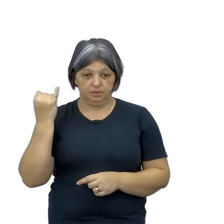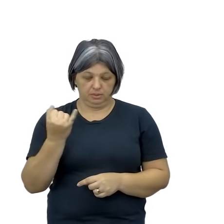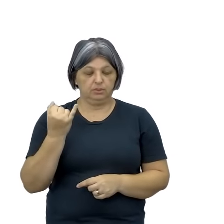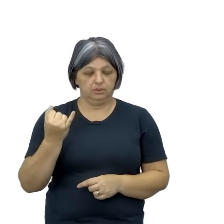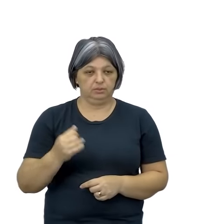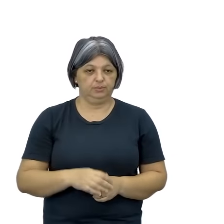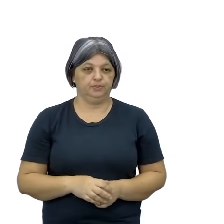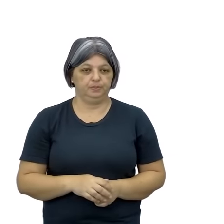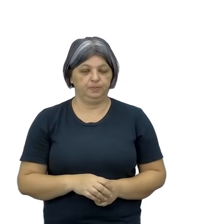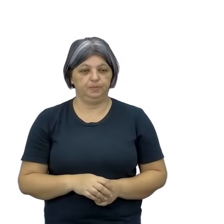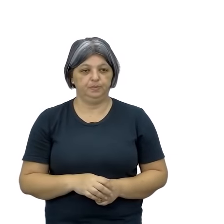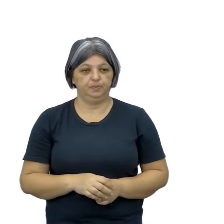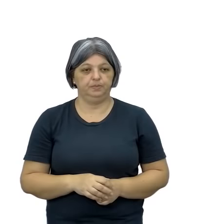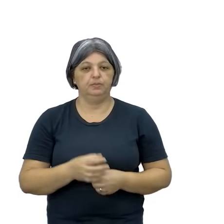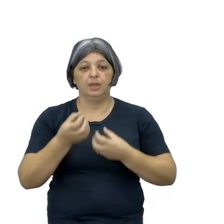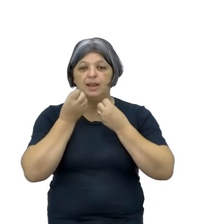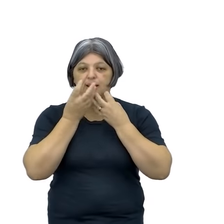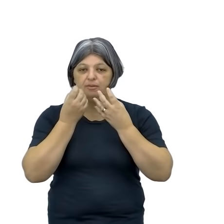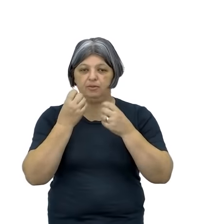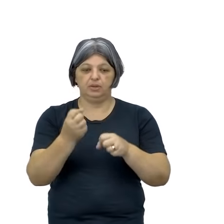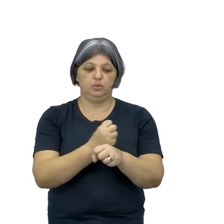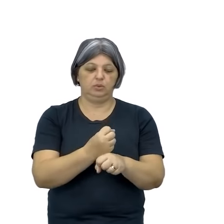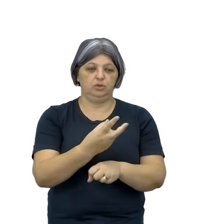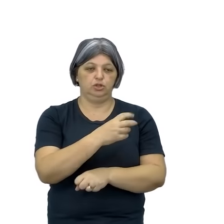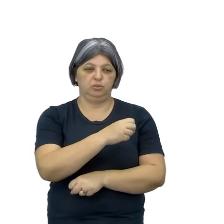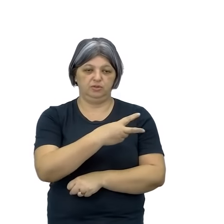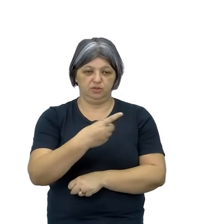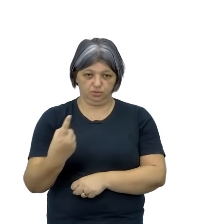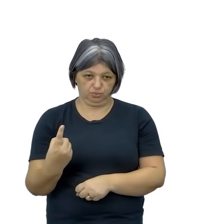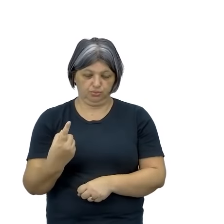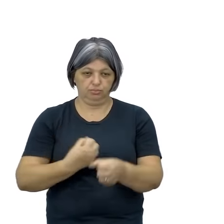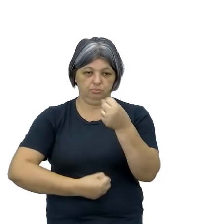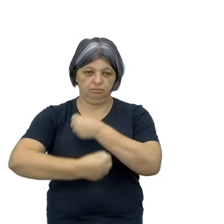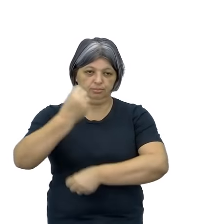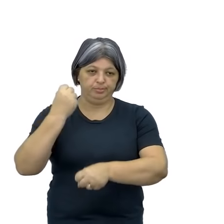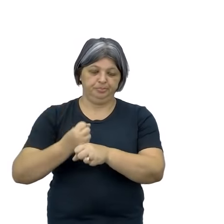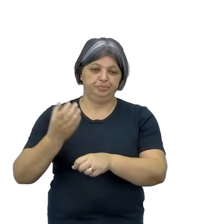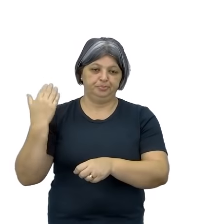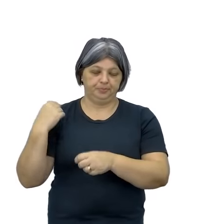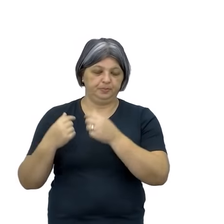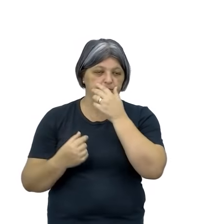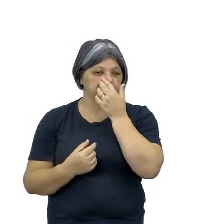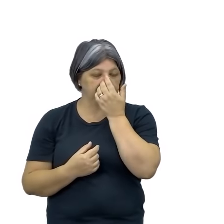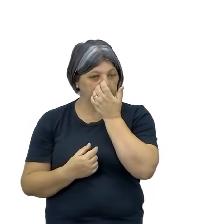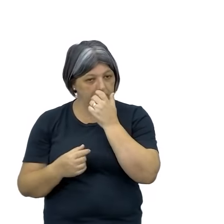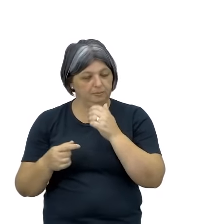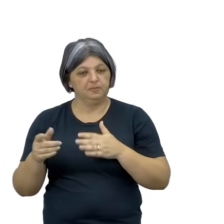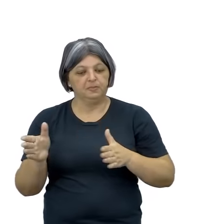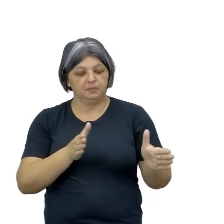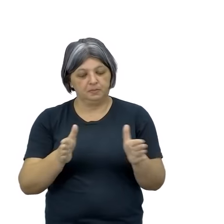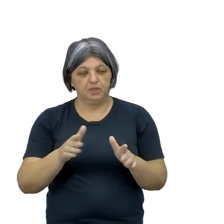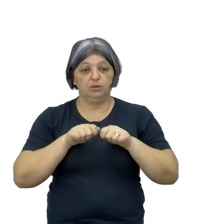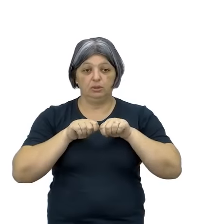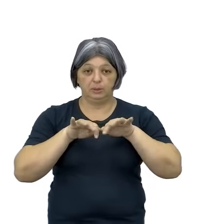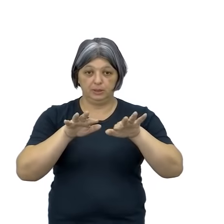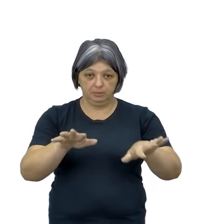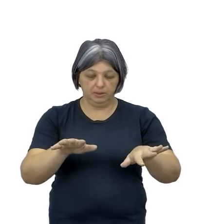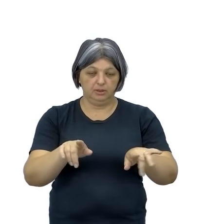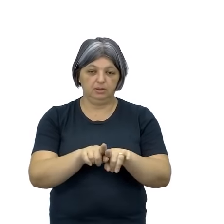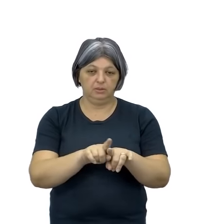novamente, que esses dados são de 2021, um momento, né, crucial, um momento da pandemia, em que os